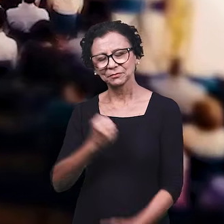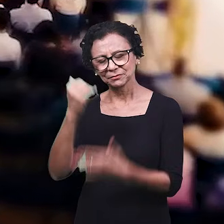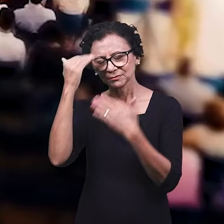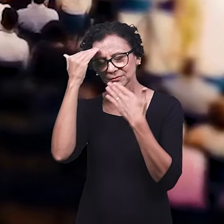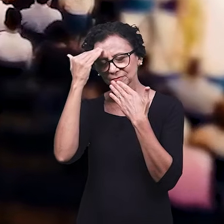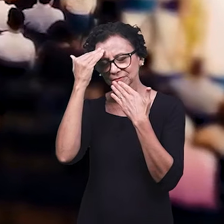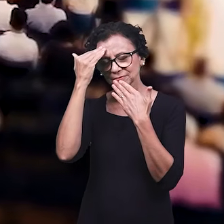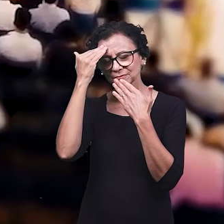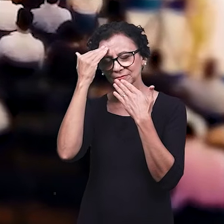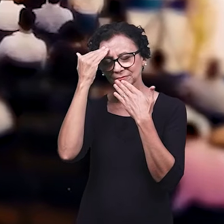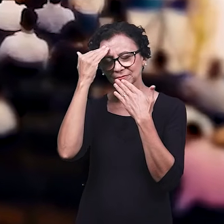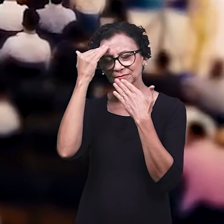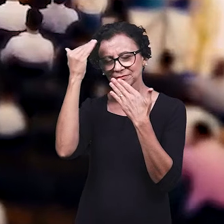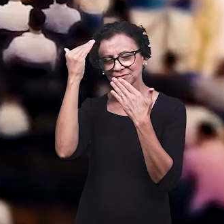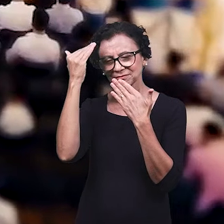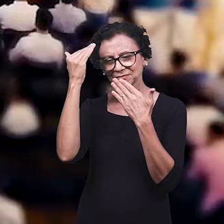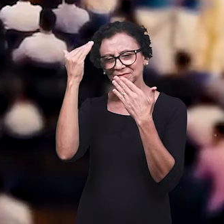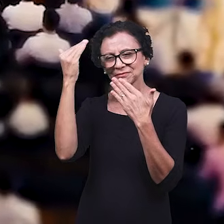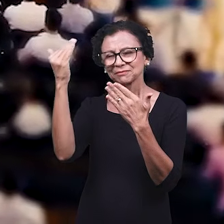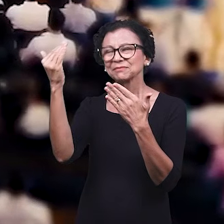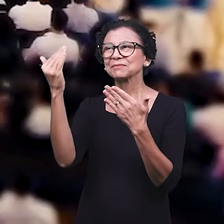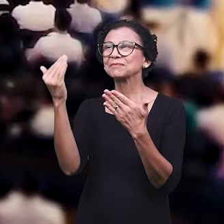adorar, bendizer